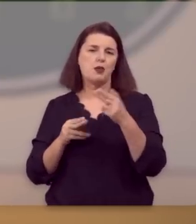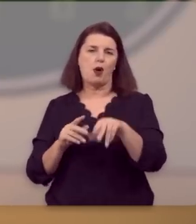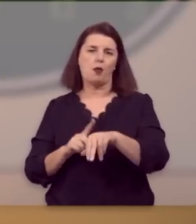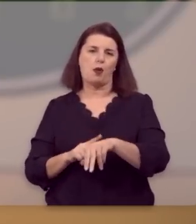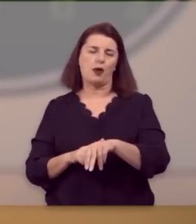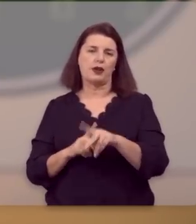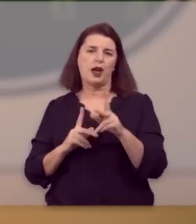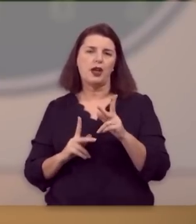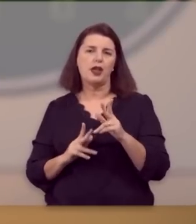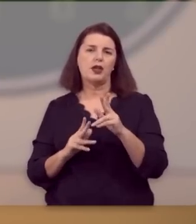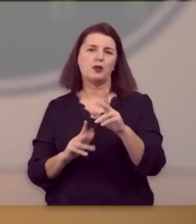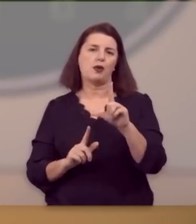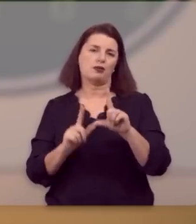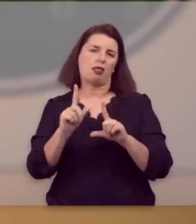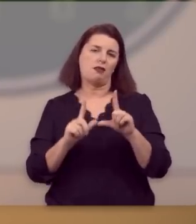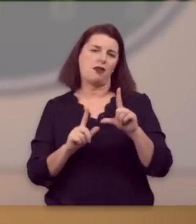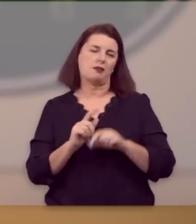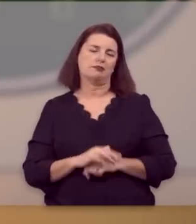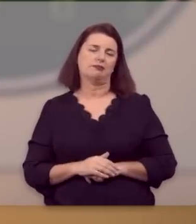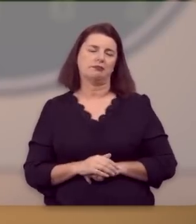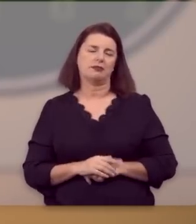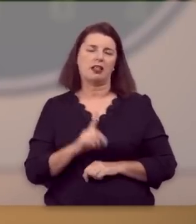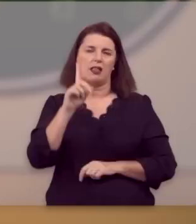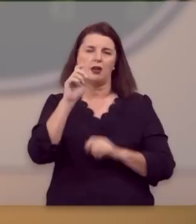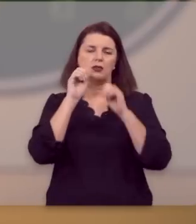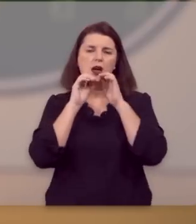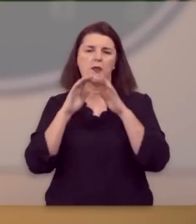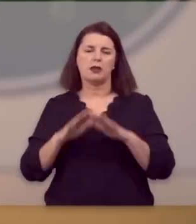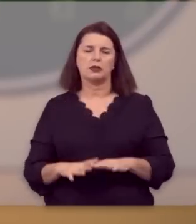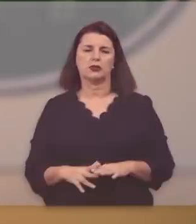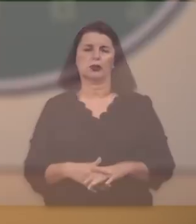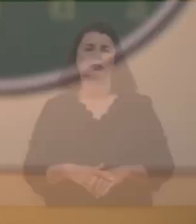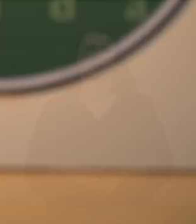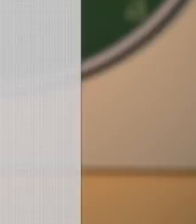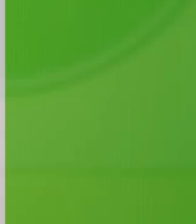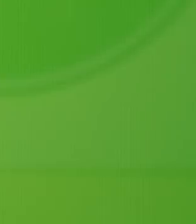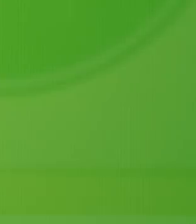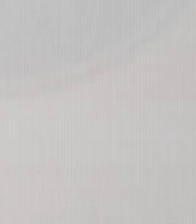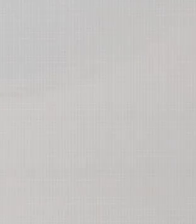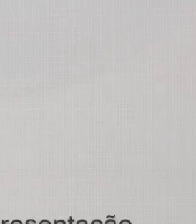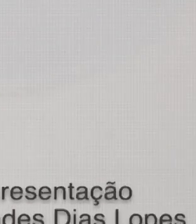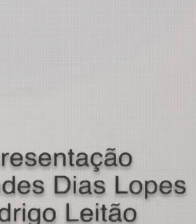no mesmo horário e sempre no mesmo canal. Que Deus te abençoe ricamente.